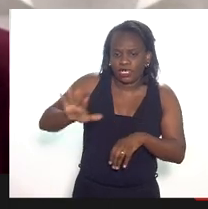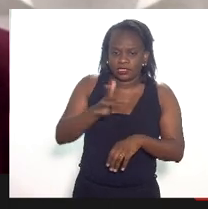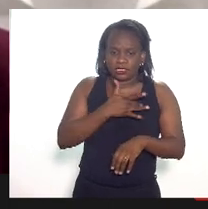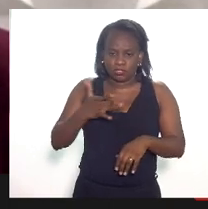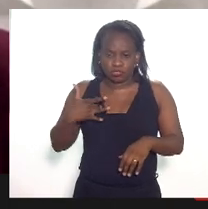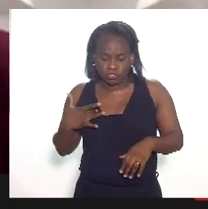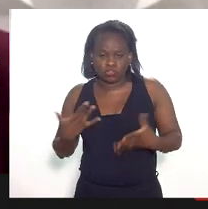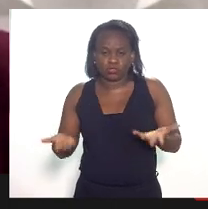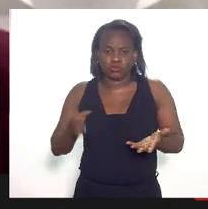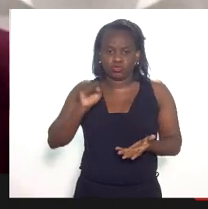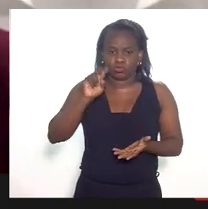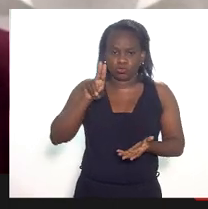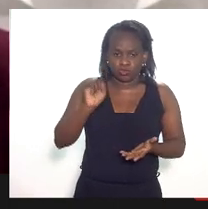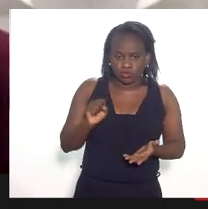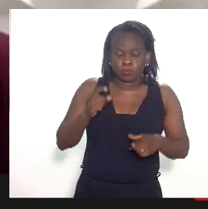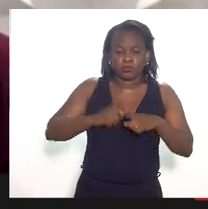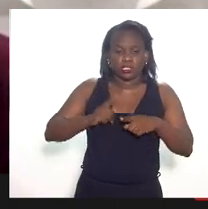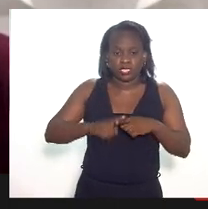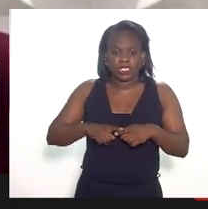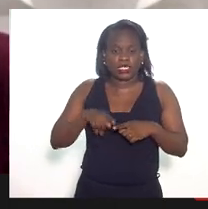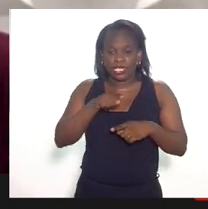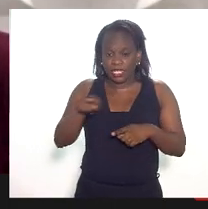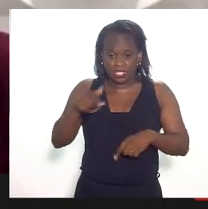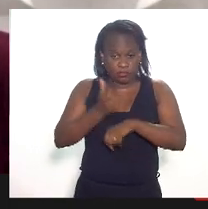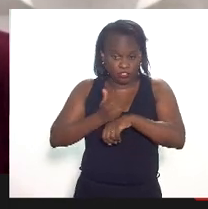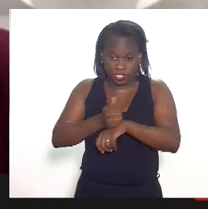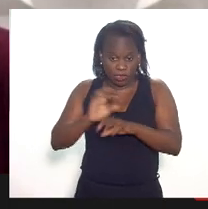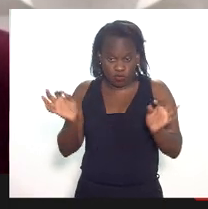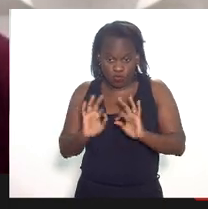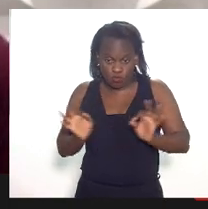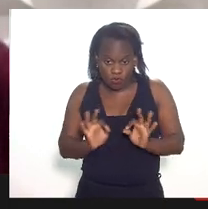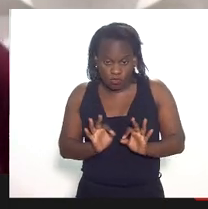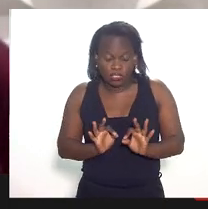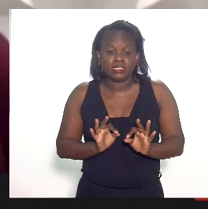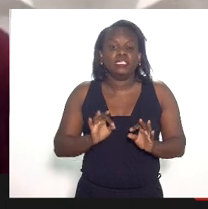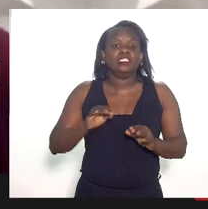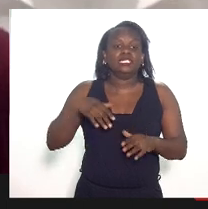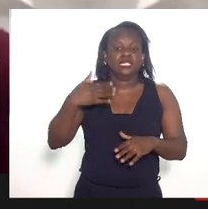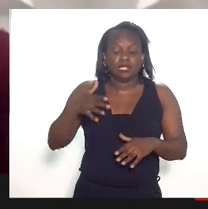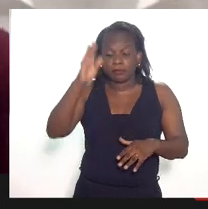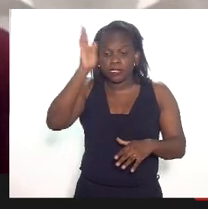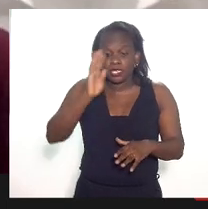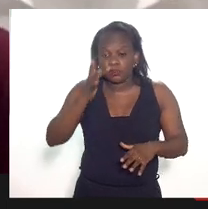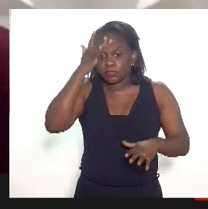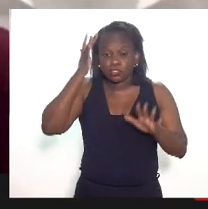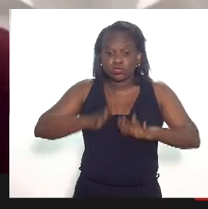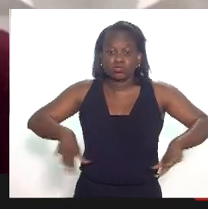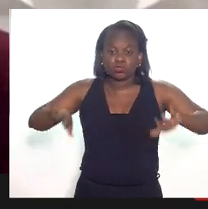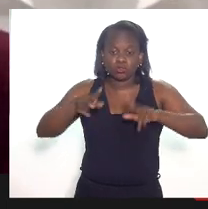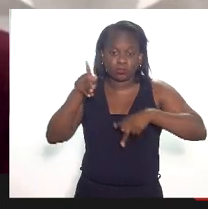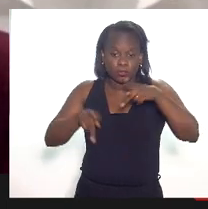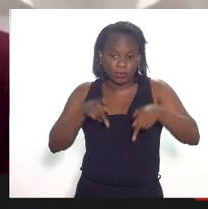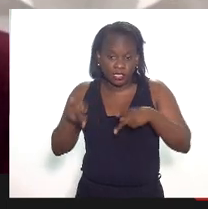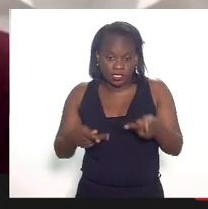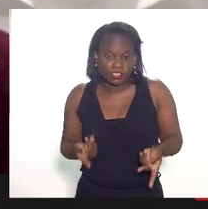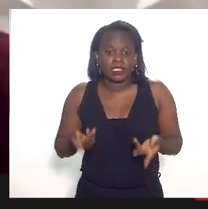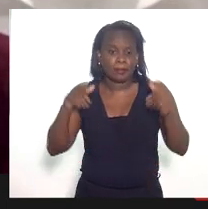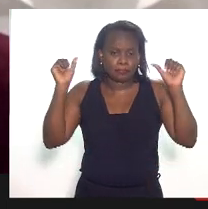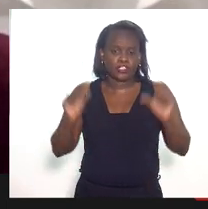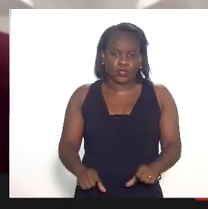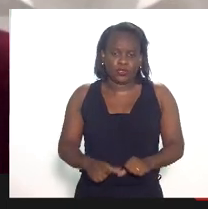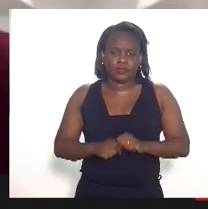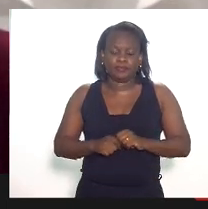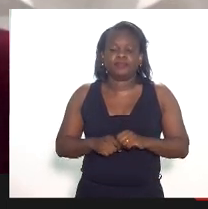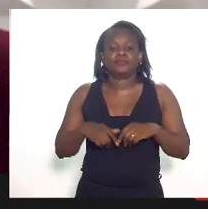ao Sistema Único de Saúde, porque sem esses profissionais, o destino dos brasileiros e das brasileiras seria muito